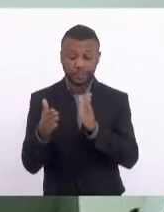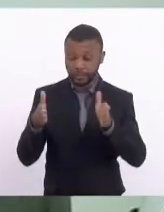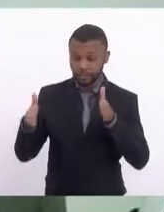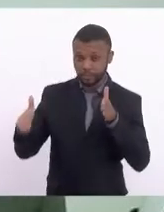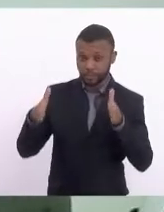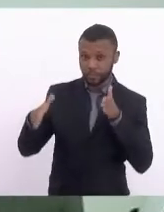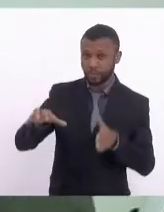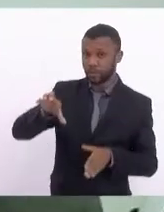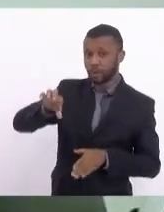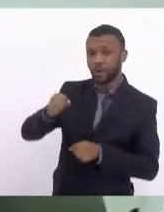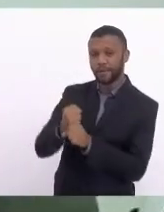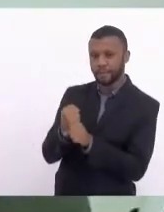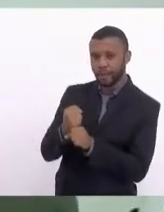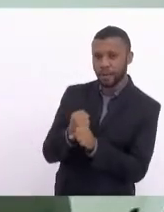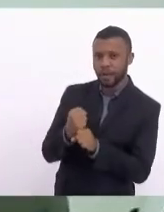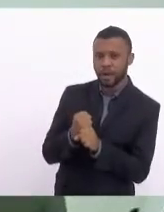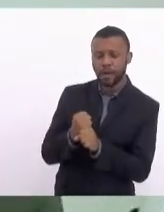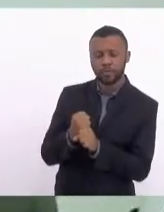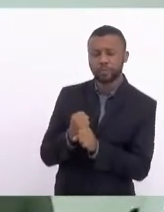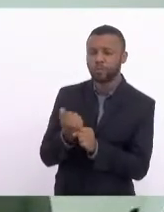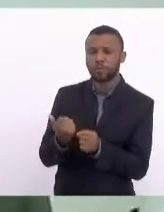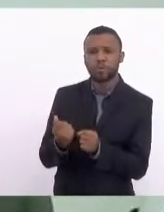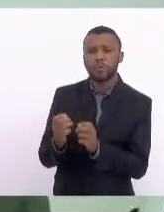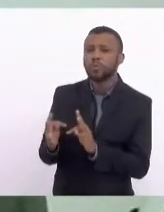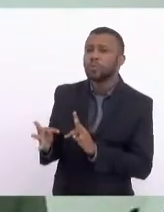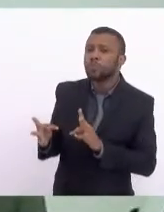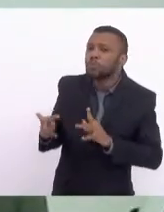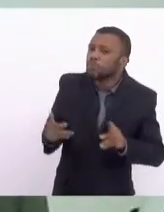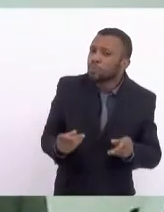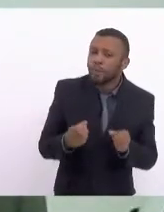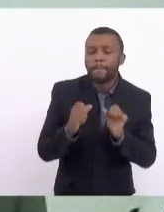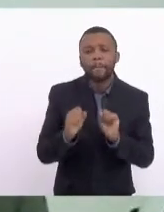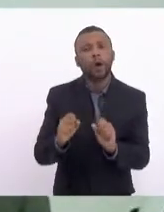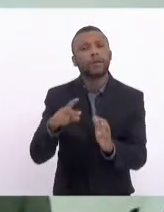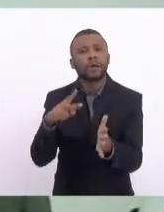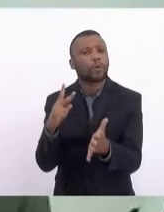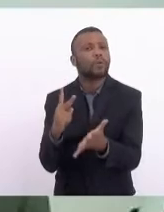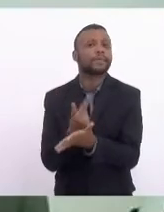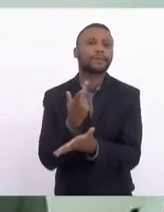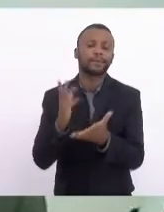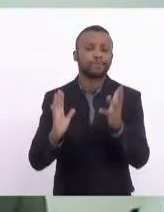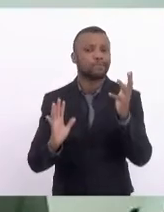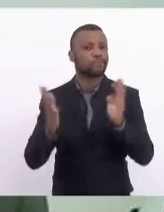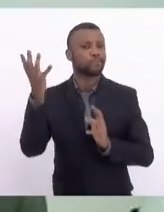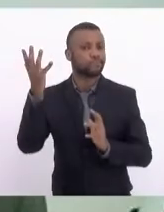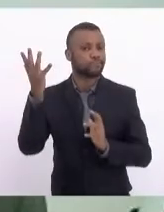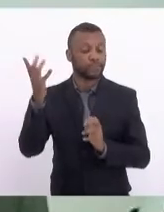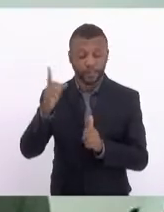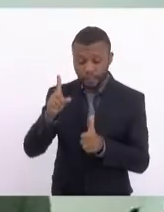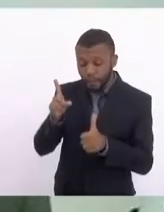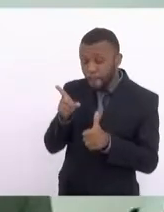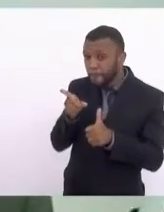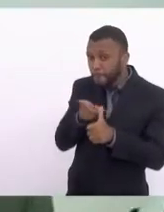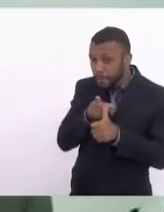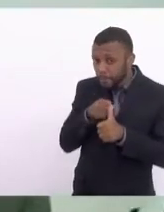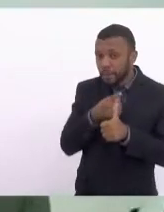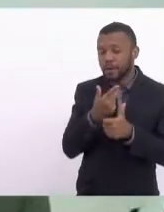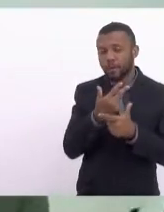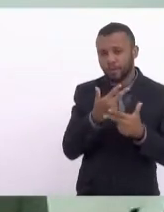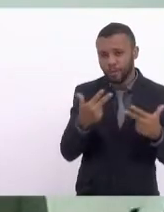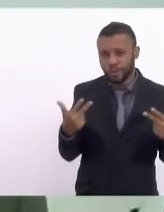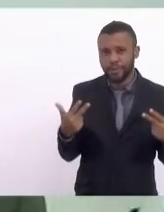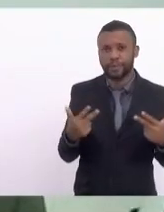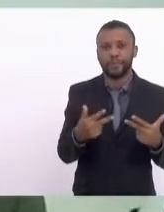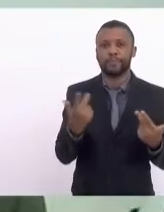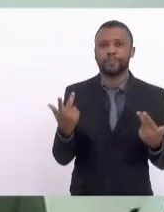deputada Luciana, tudo pode acontecer. Então, este é o primeiro ponto. Não